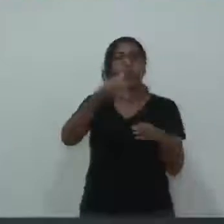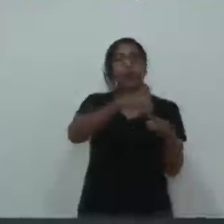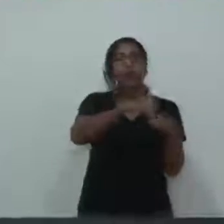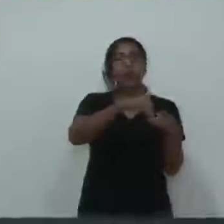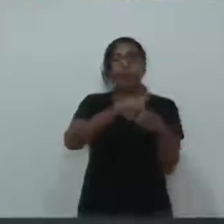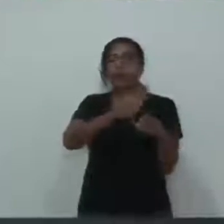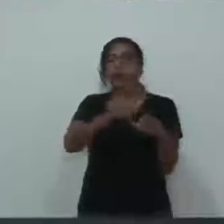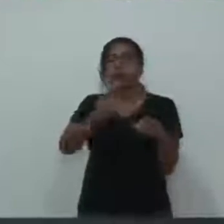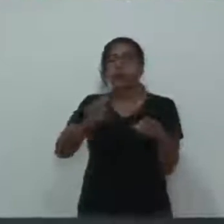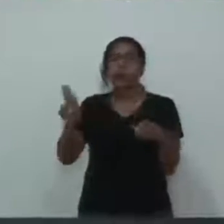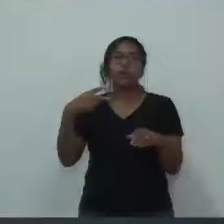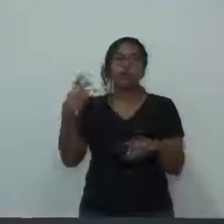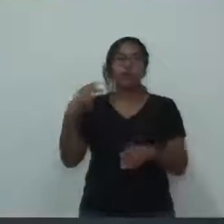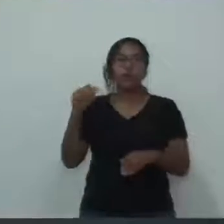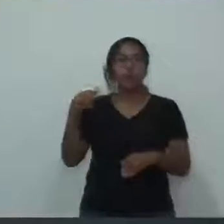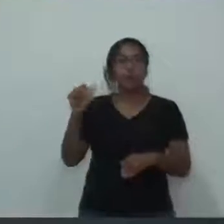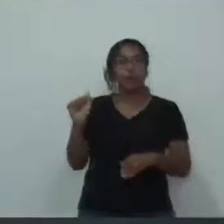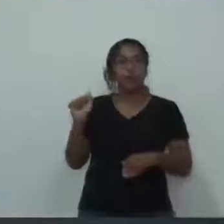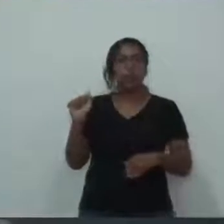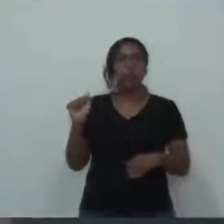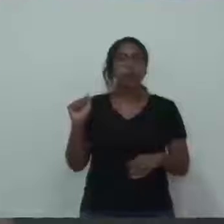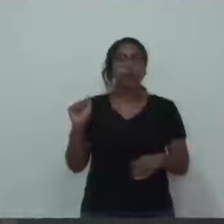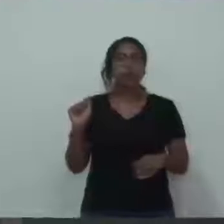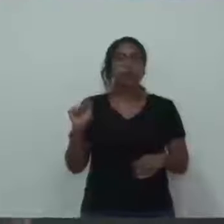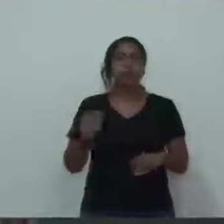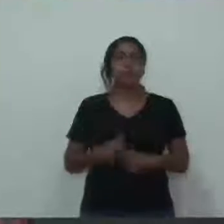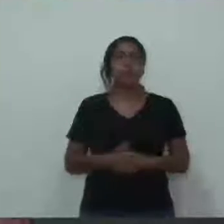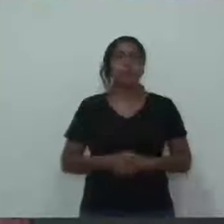nominal. Vereadora Ana Genesini.